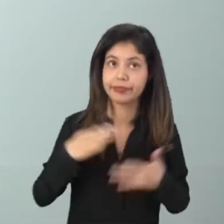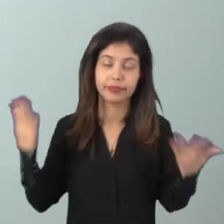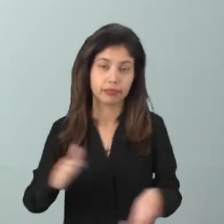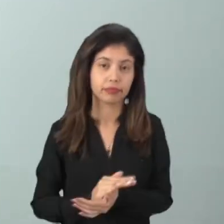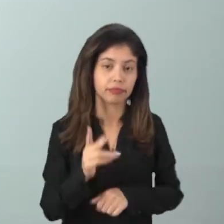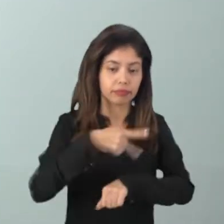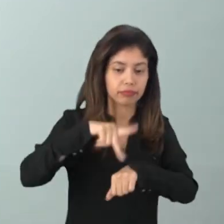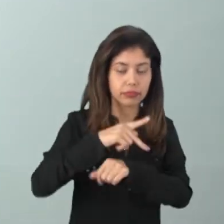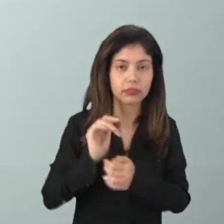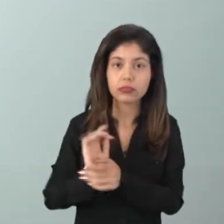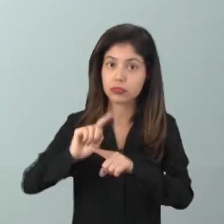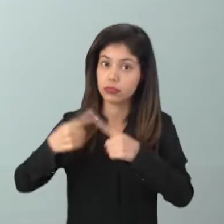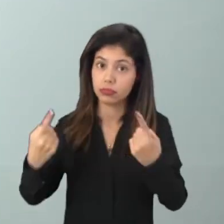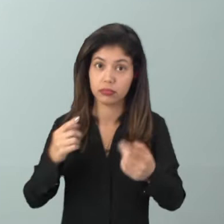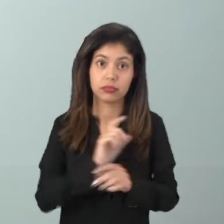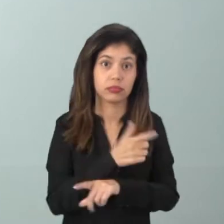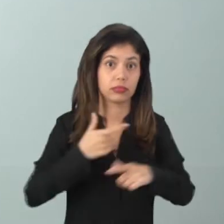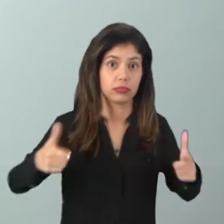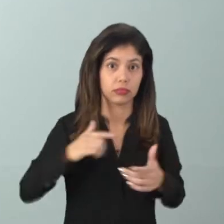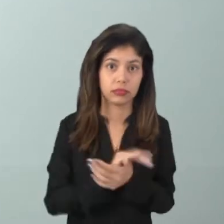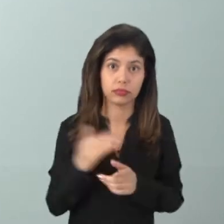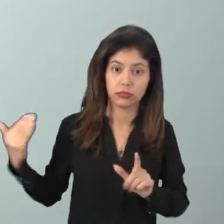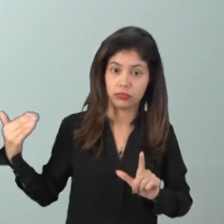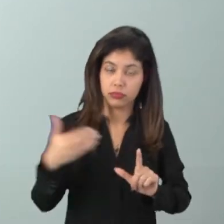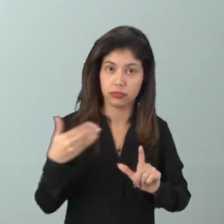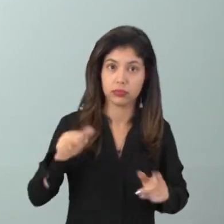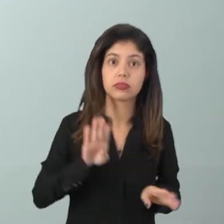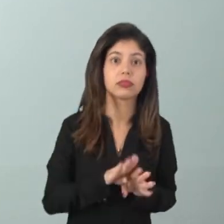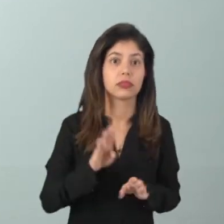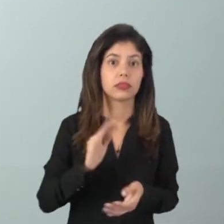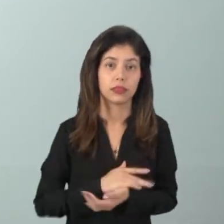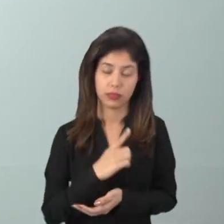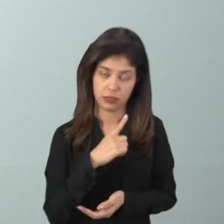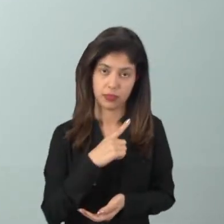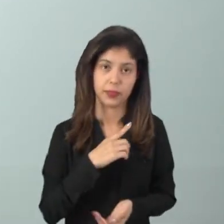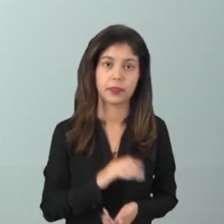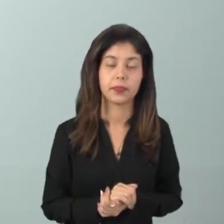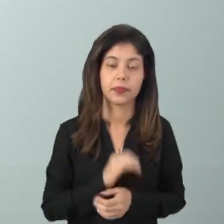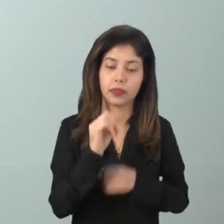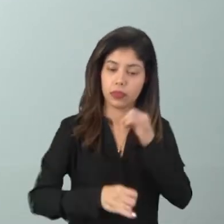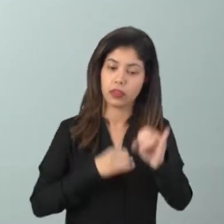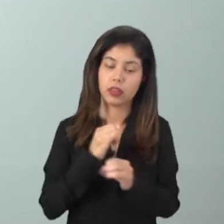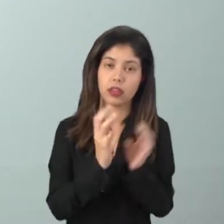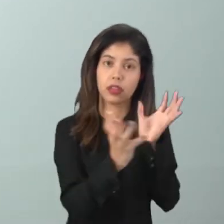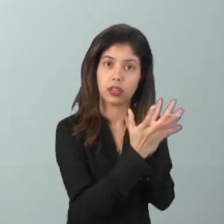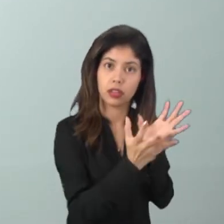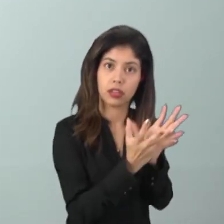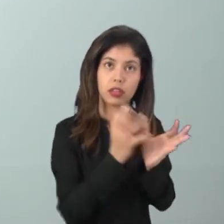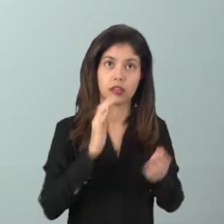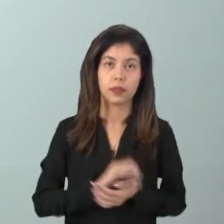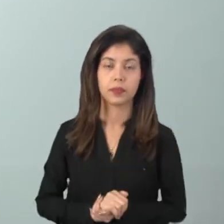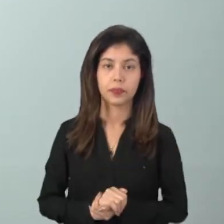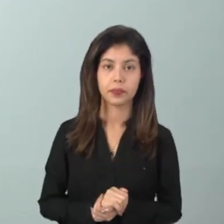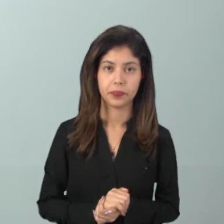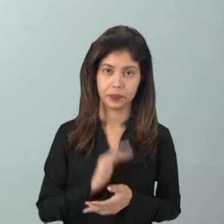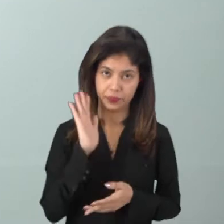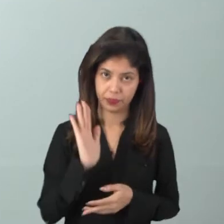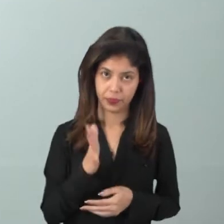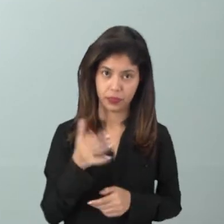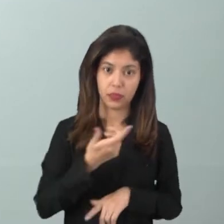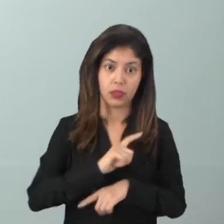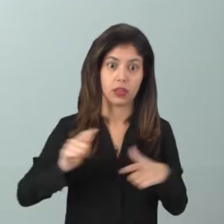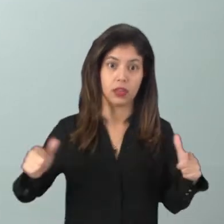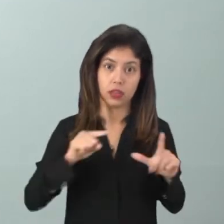o país que tem o maior número de pessoas que acessam a internet, o maior número de pessoas que estão naquele grupo dos hackers que tem já um nível